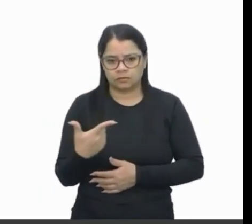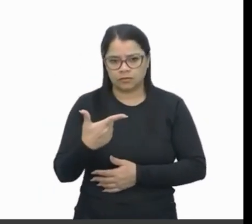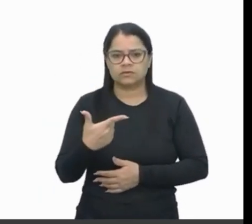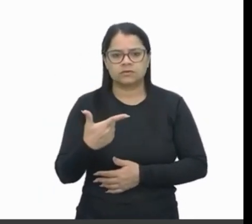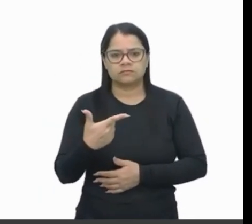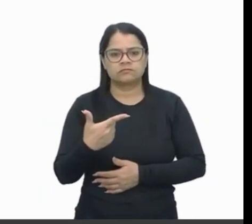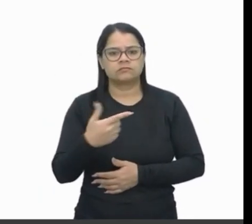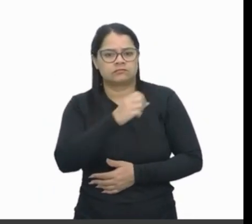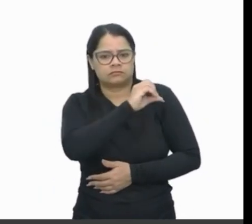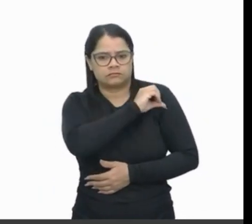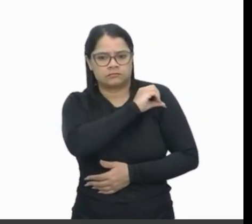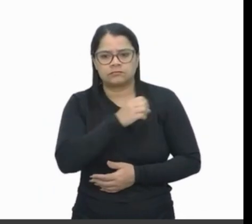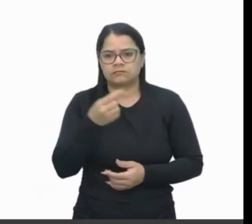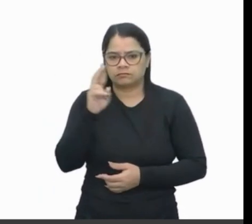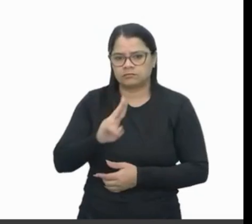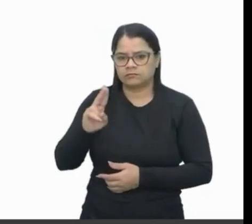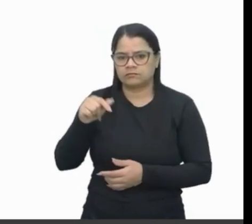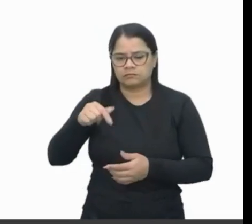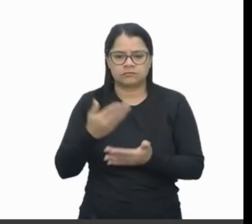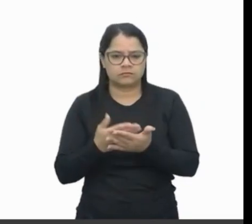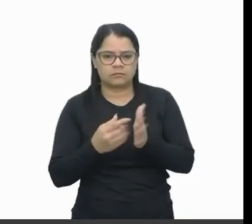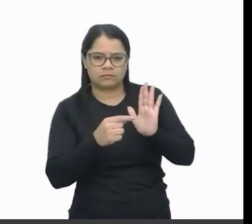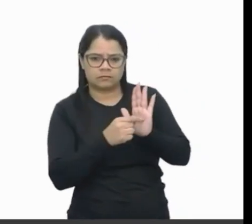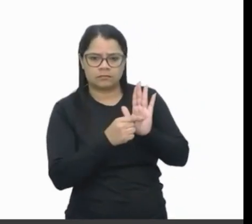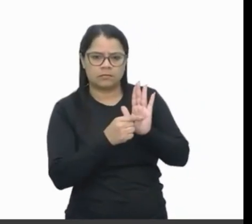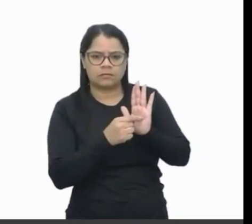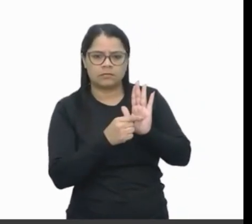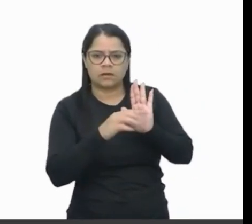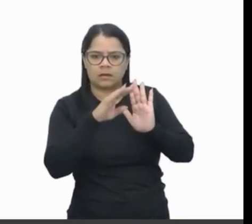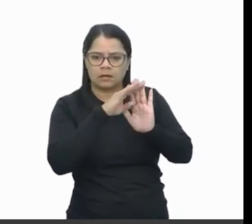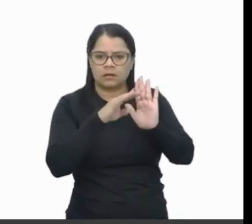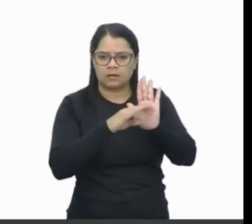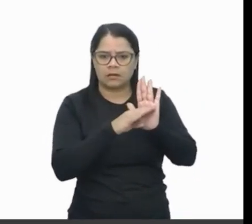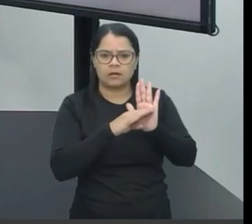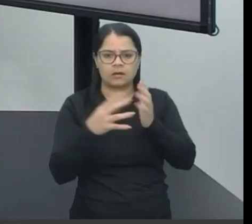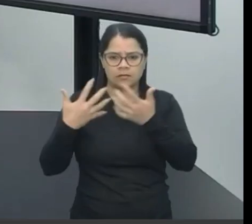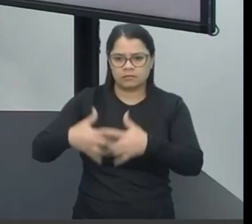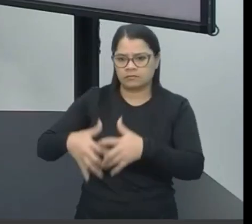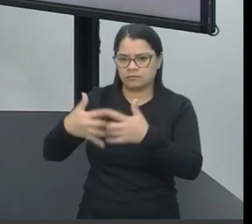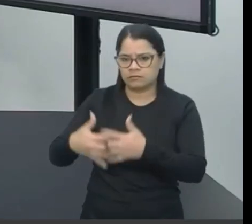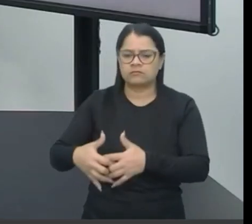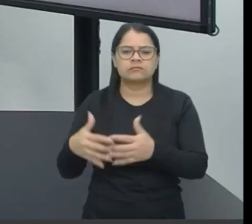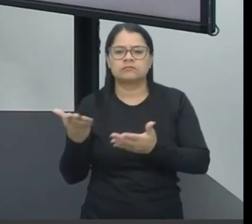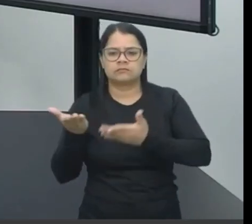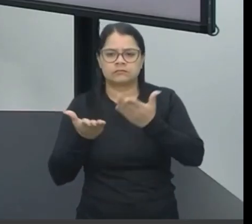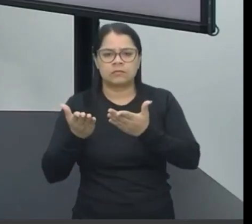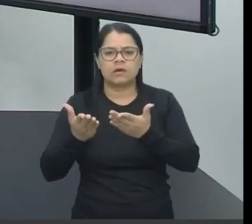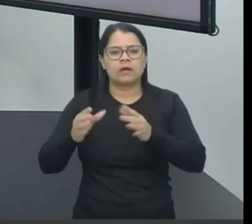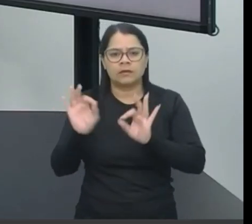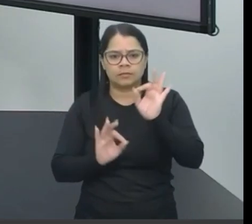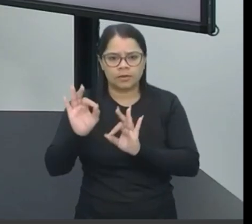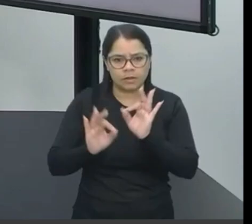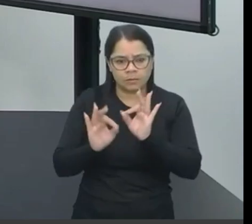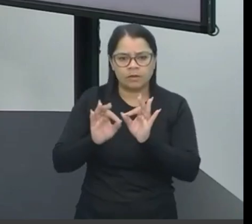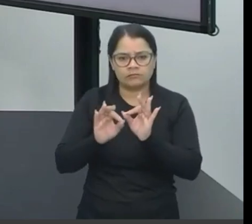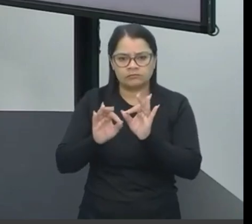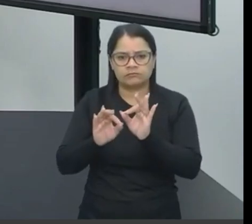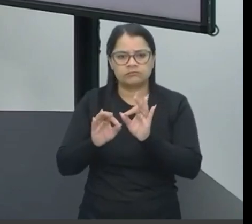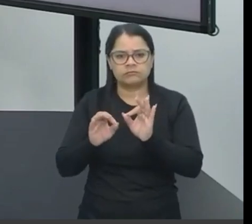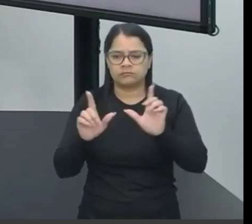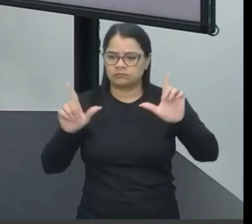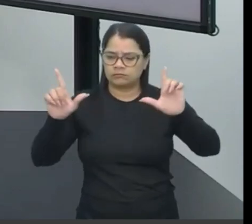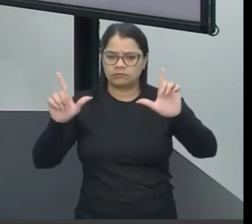Iremos utilizar nessa aula o microbit, a shield e também um servomotor. E também vamos programar na nossa